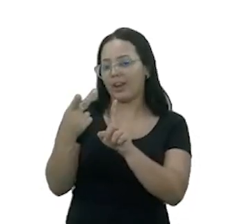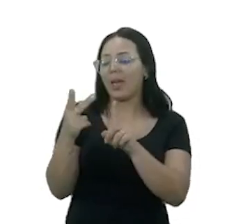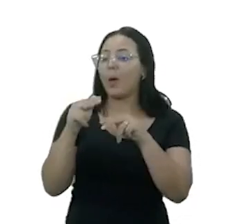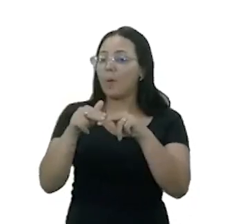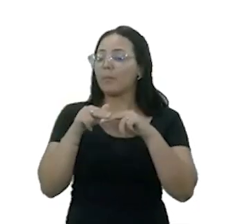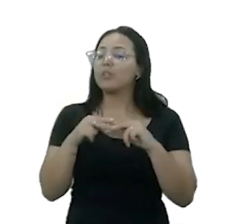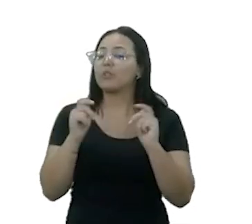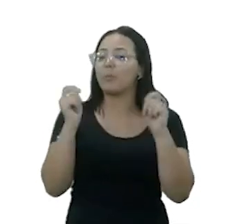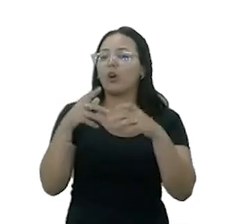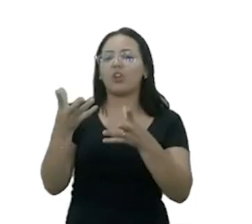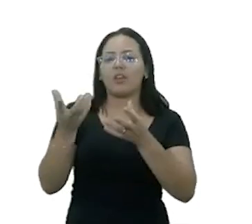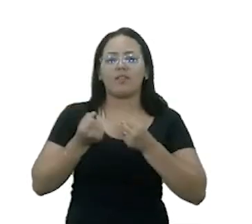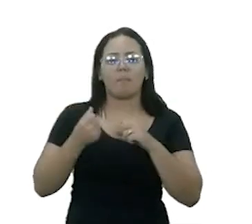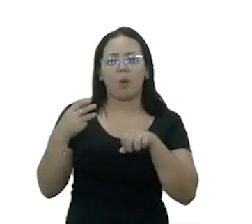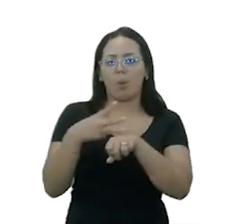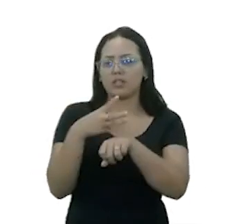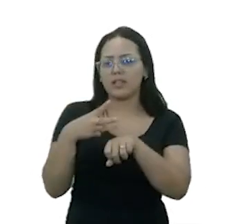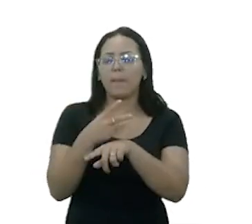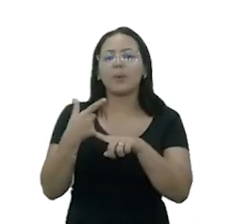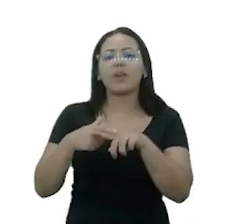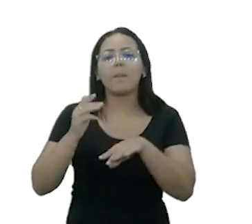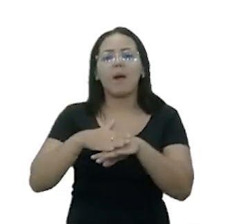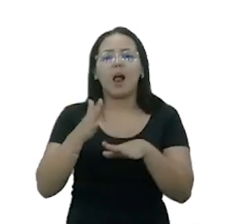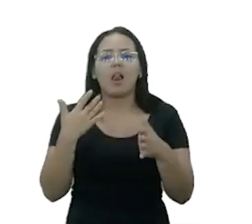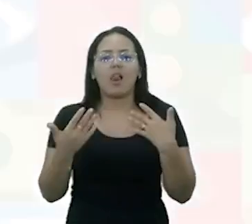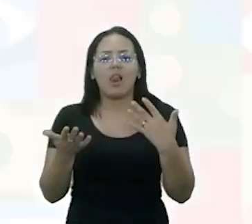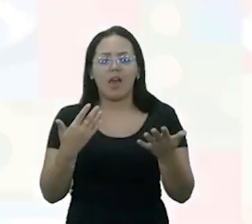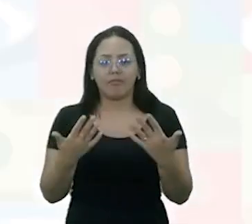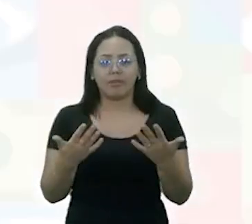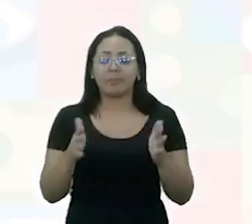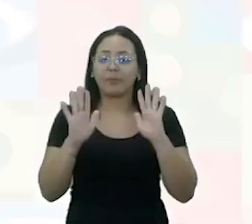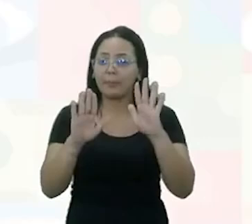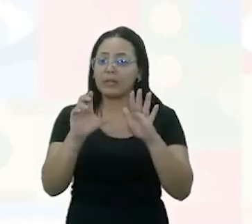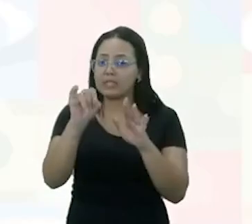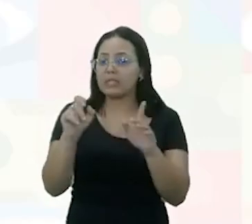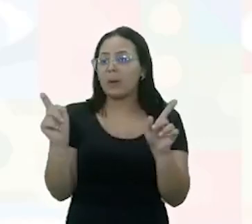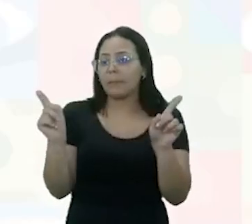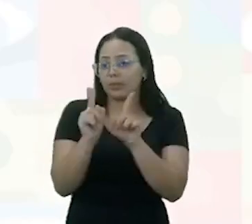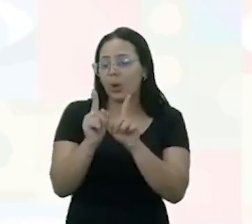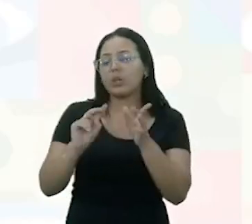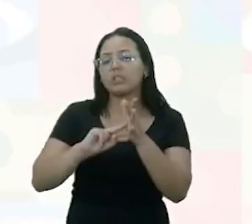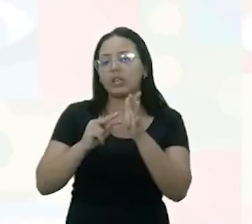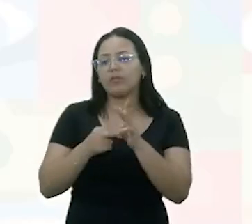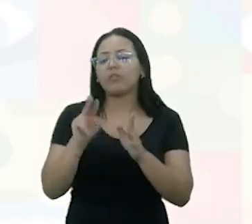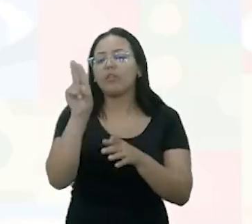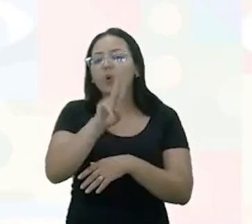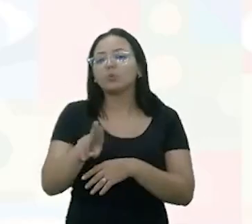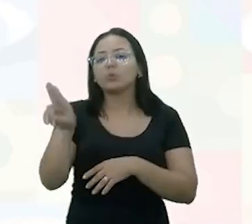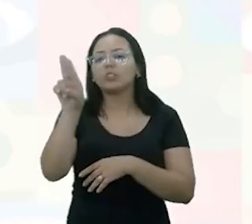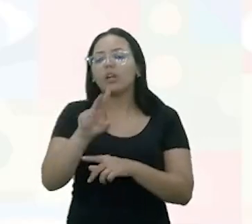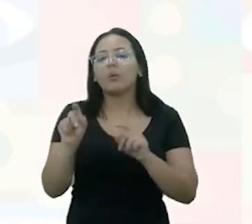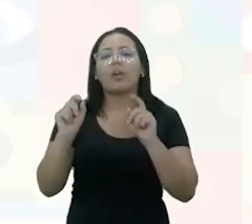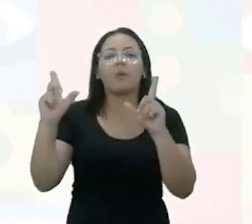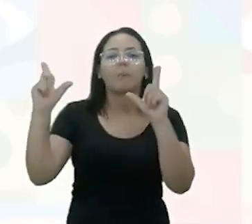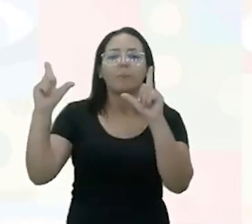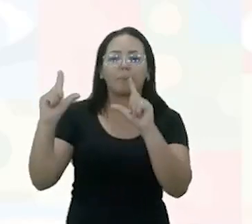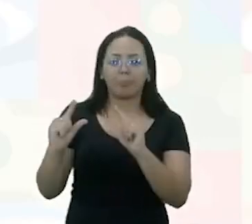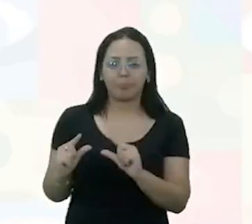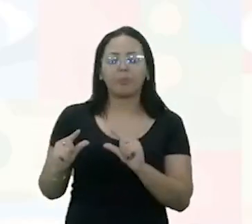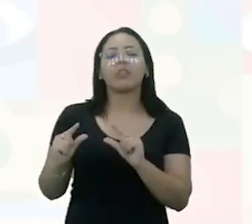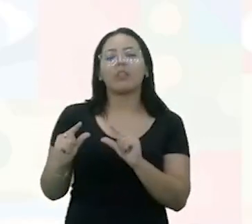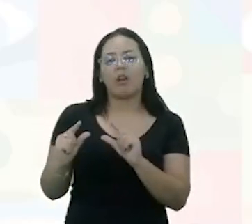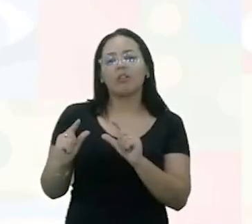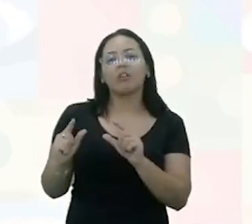isso que a gente recebe ela no WhatsApp. Então, se ela é bem menor, ela vai consumir o quê? Bem menos do